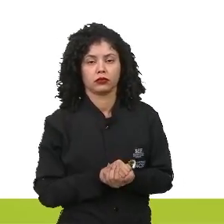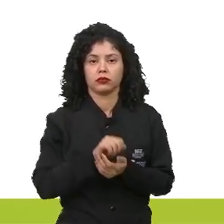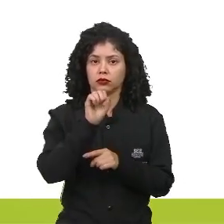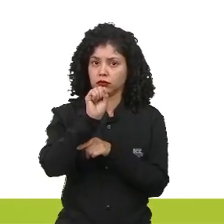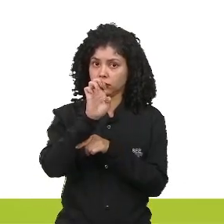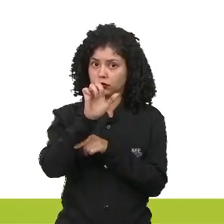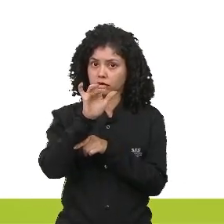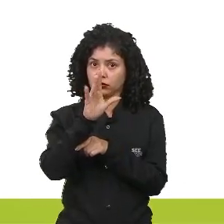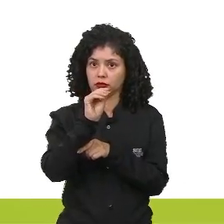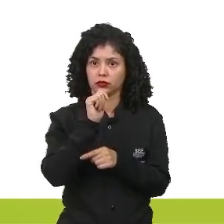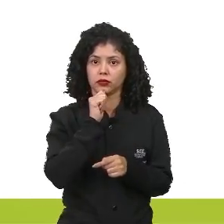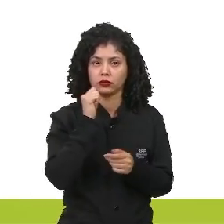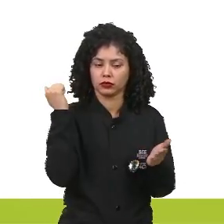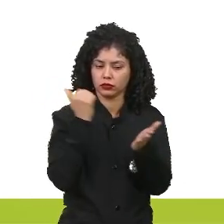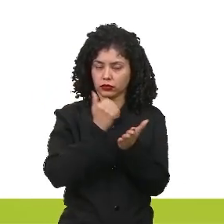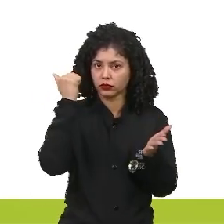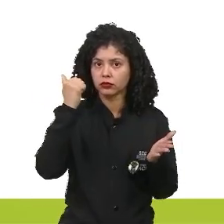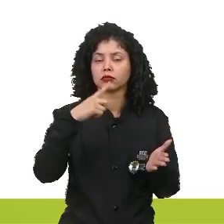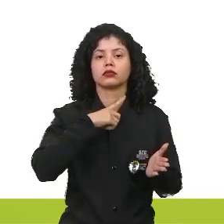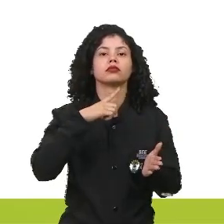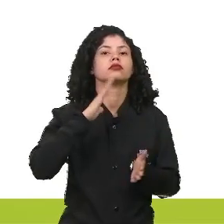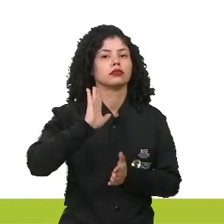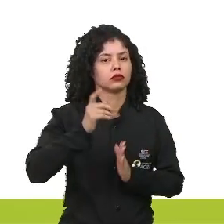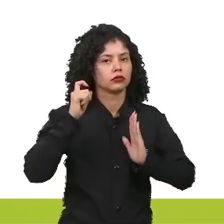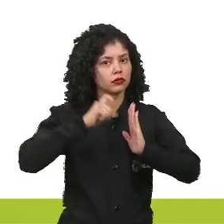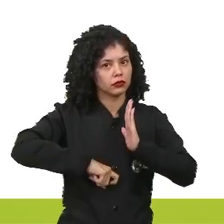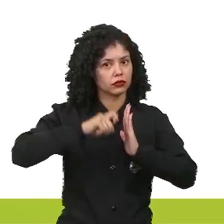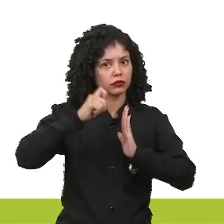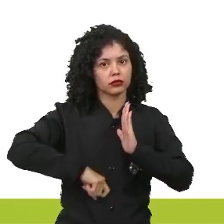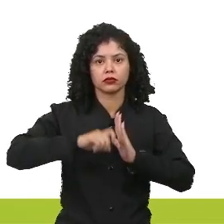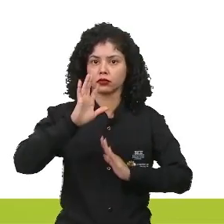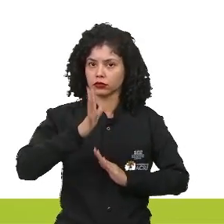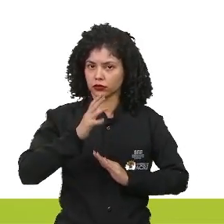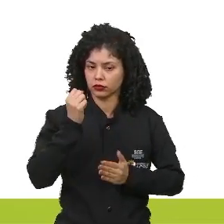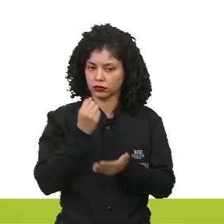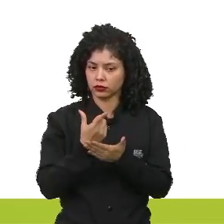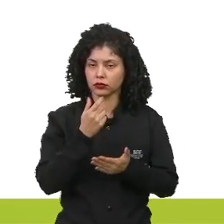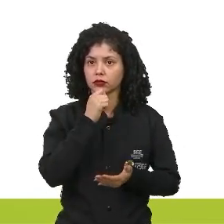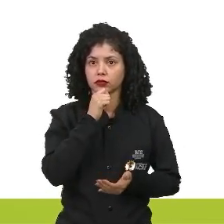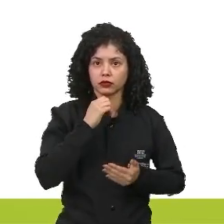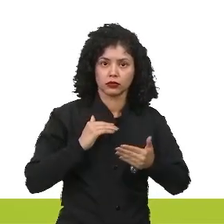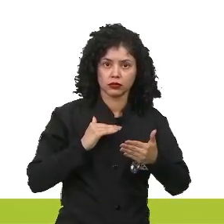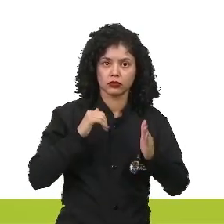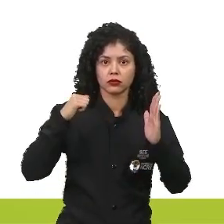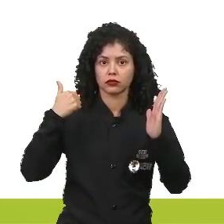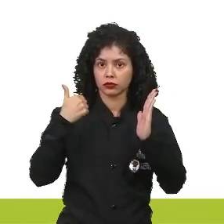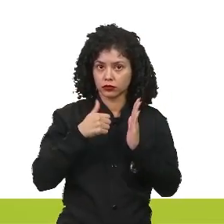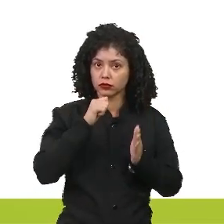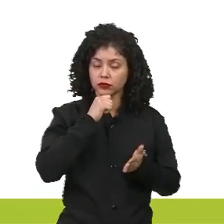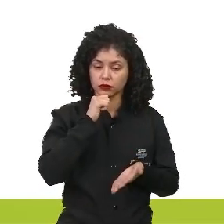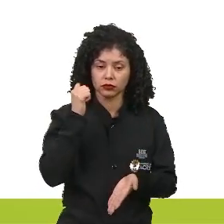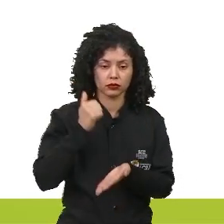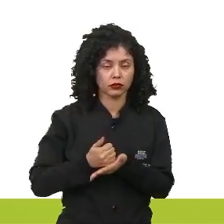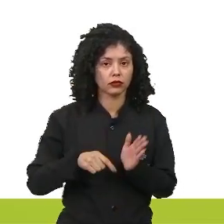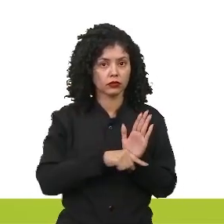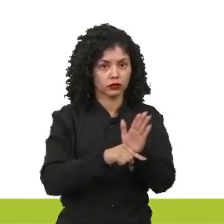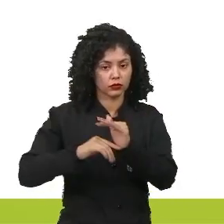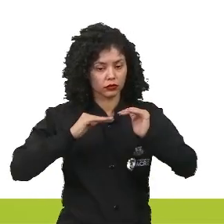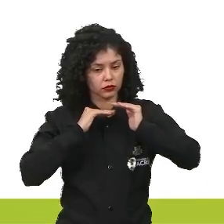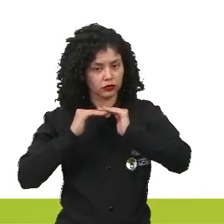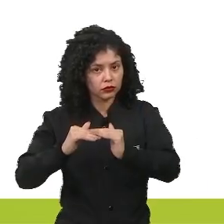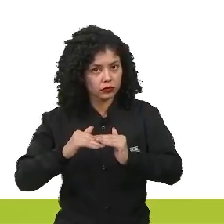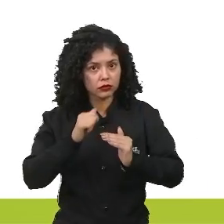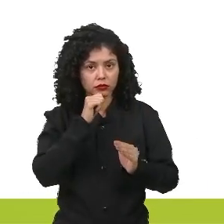que atestavam que o imposto já tinha sido pago. Então foram estabelecidas as casas de fundições, que